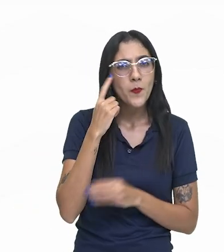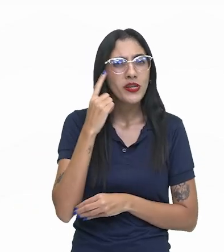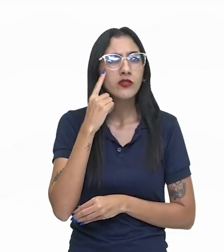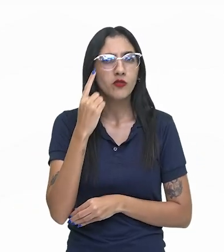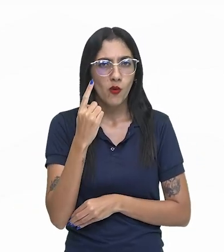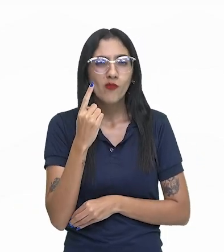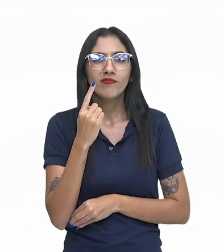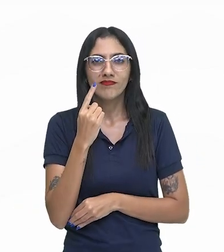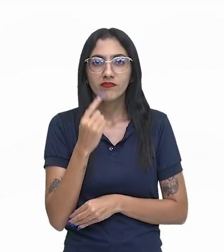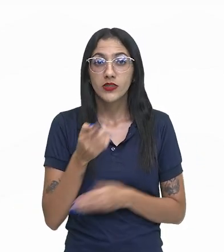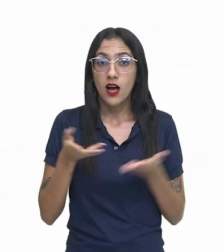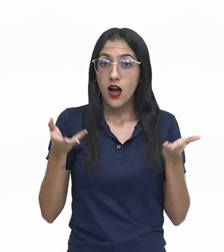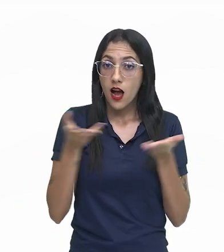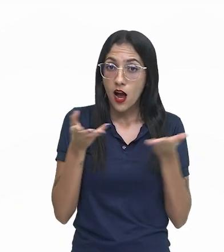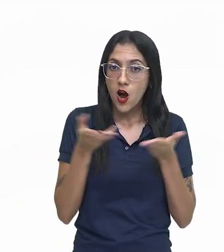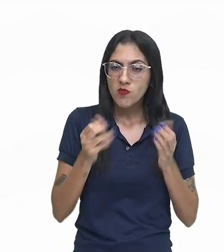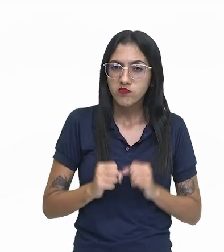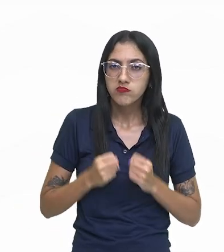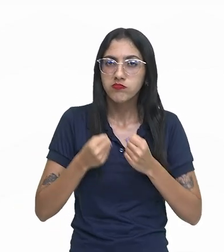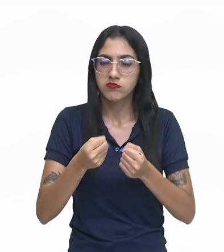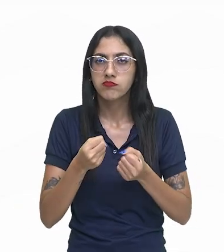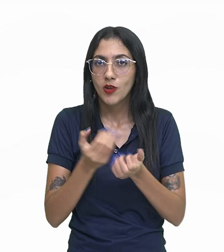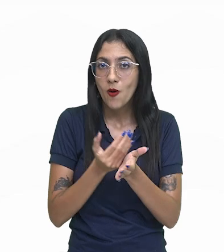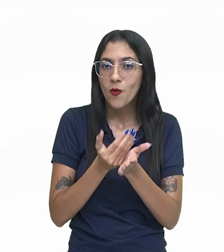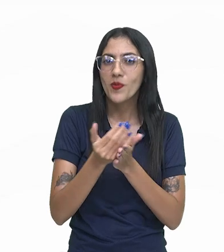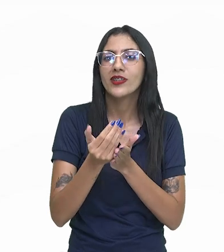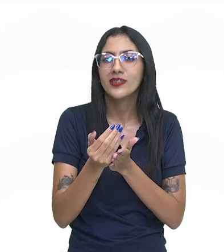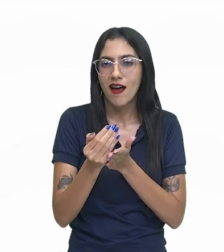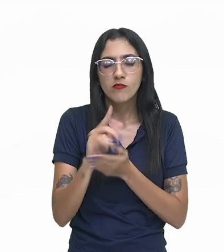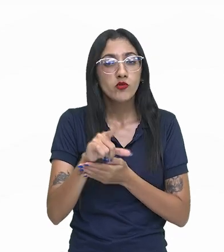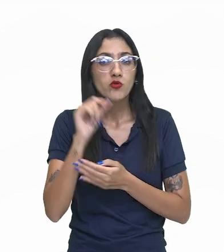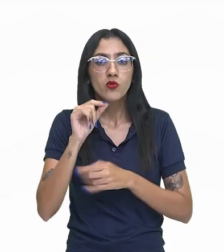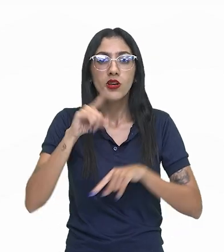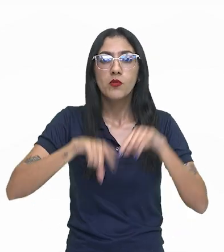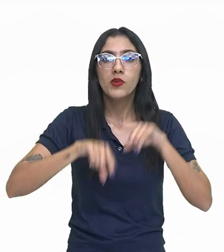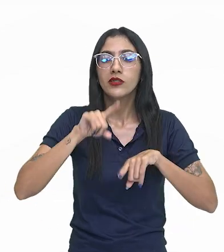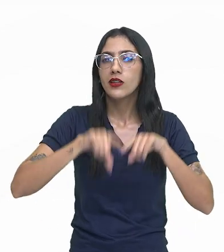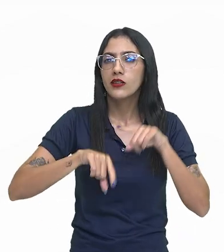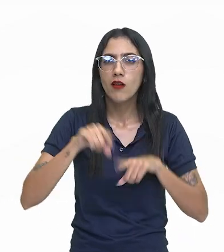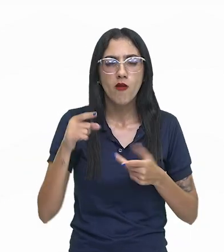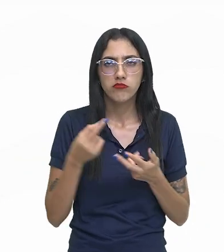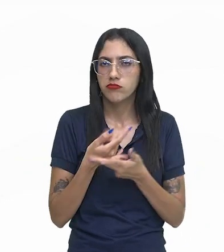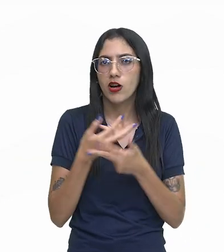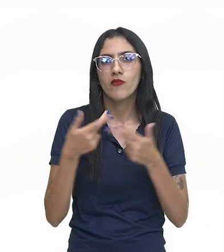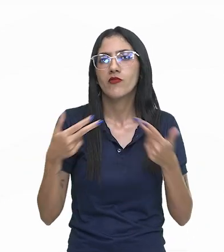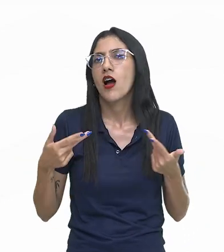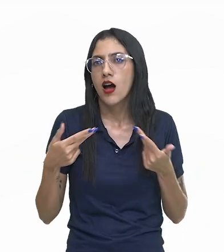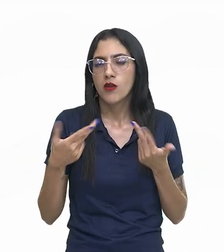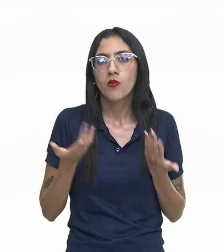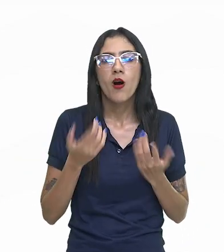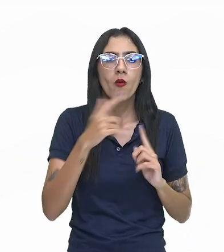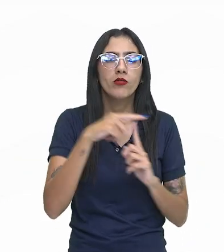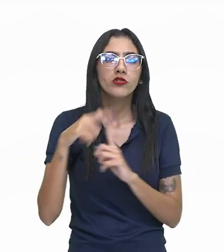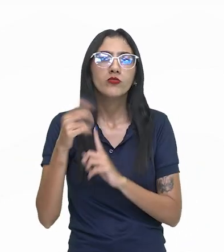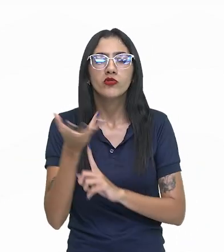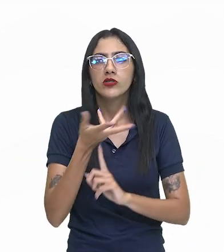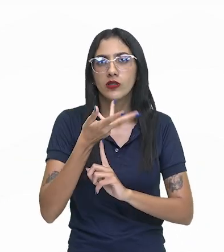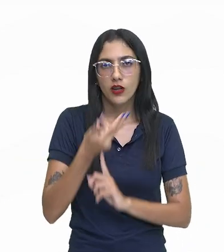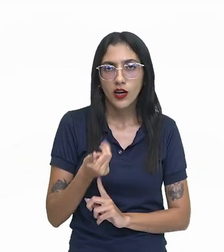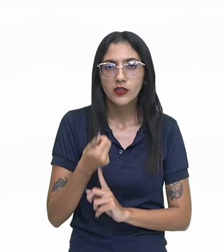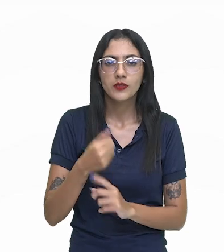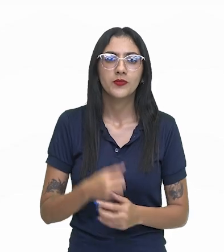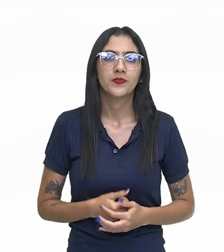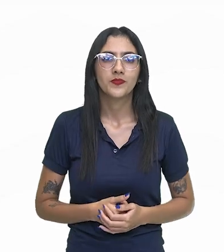assunto. Agora é hora de pôr a mão na massa, ou no lápis, ou na tinta, ou seja lá qual for a linguagem artística escolhida.